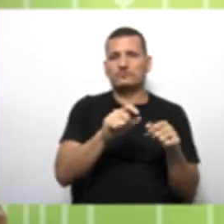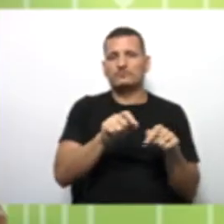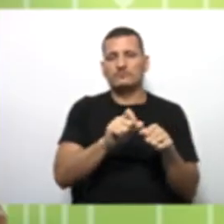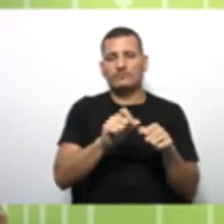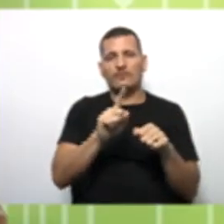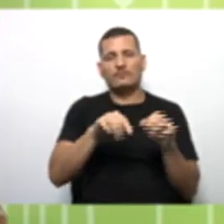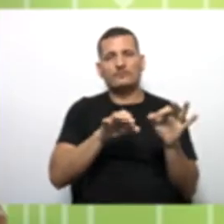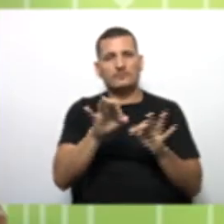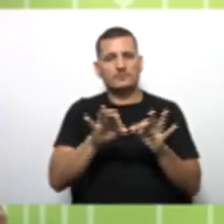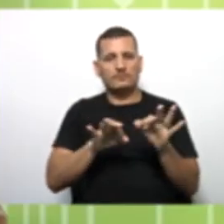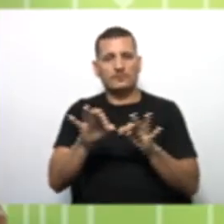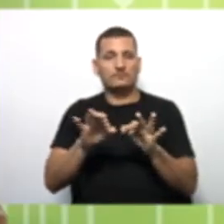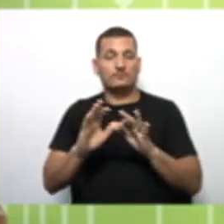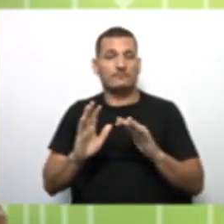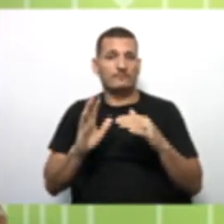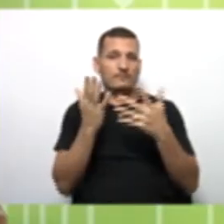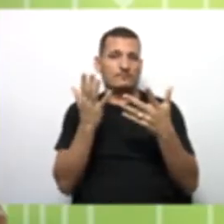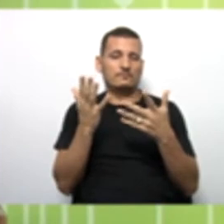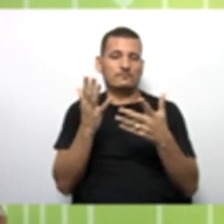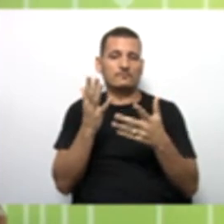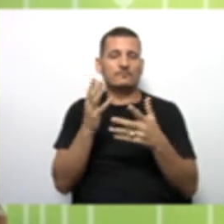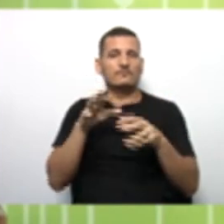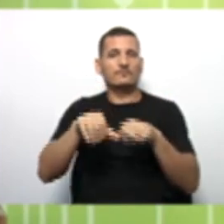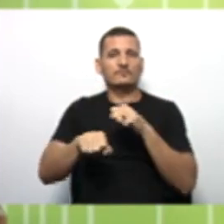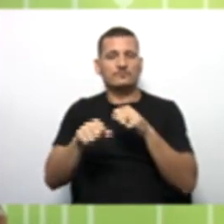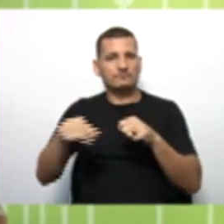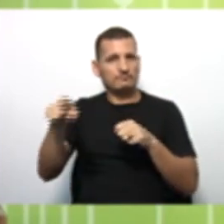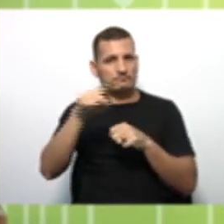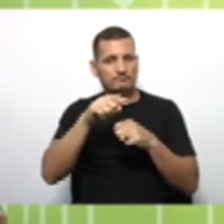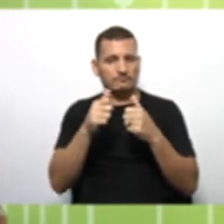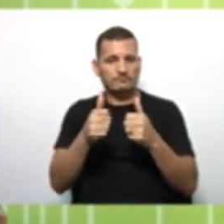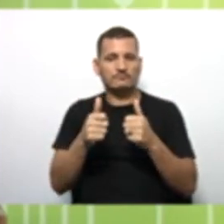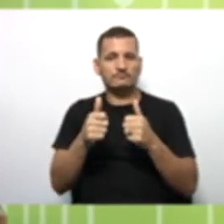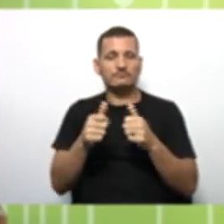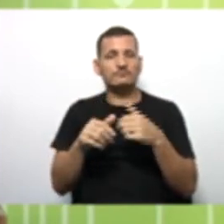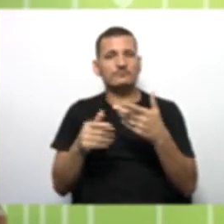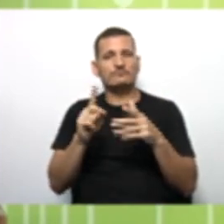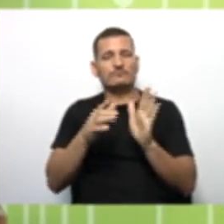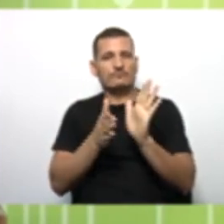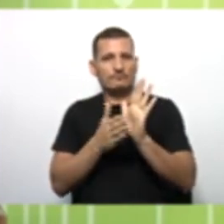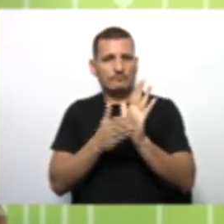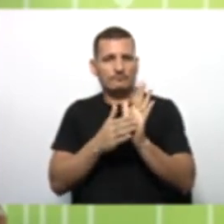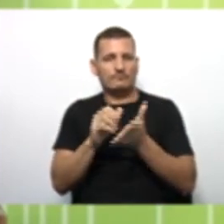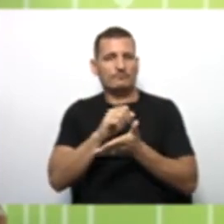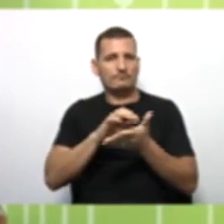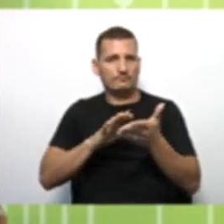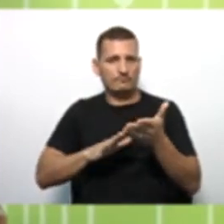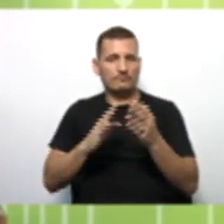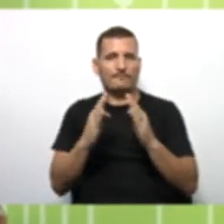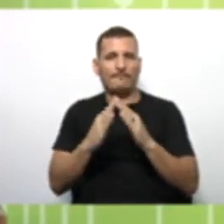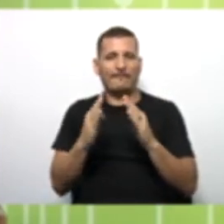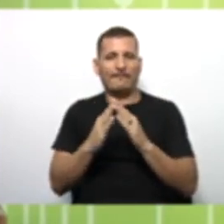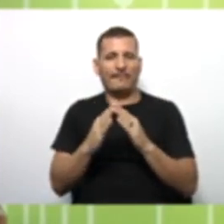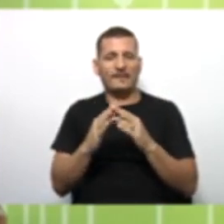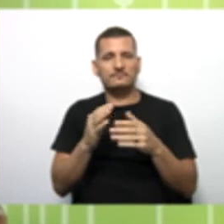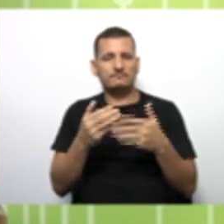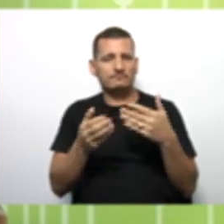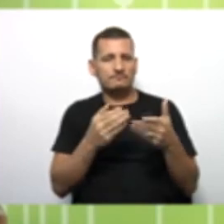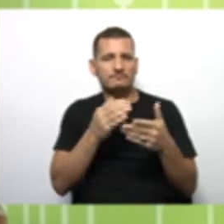de vocês, tá? E aí vocês têm que preencher tudo isso, tá, gente? Os riscos que vocês têm, ó, um risco pode ser a chuva,